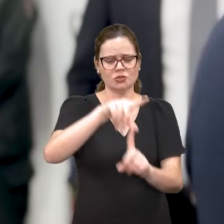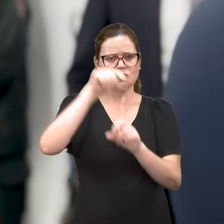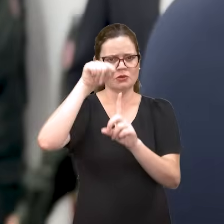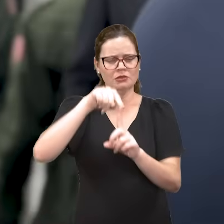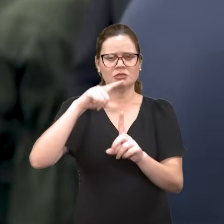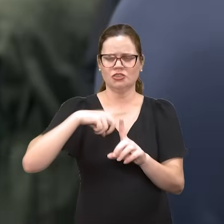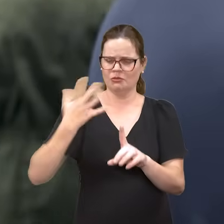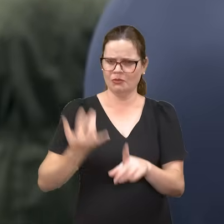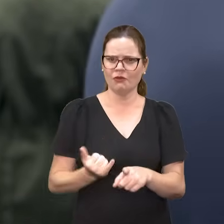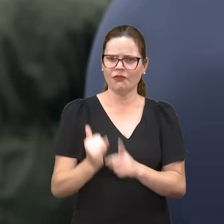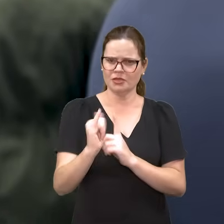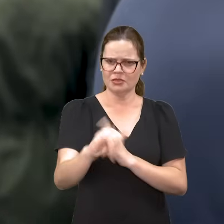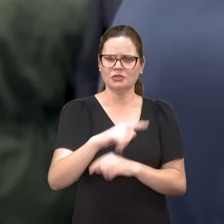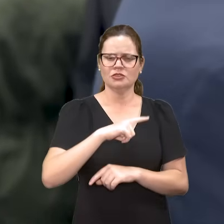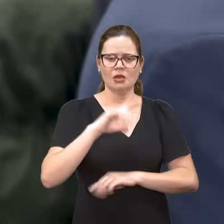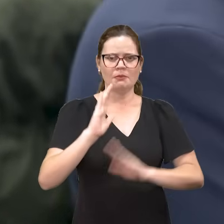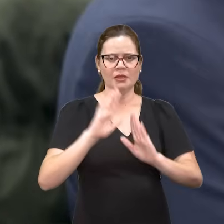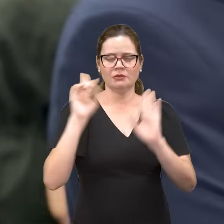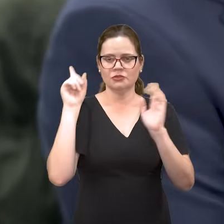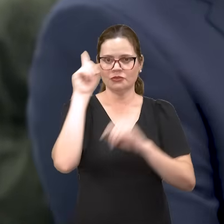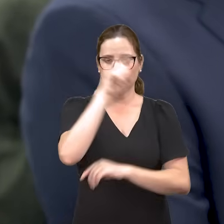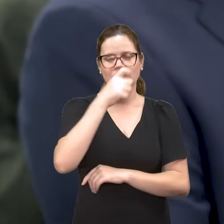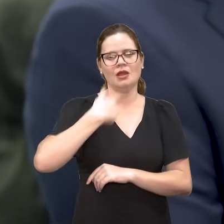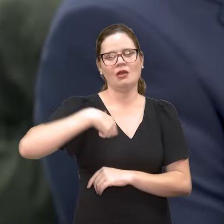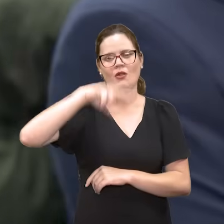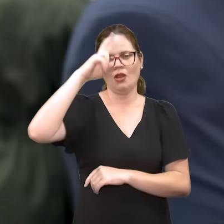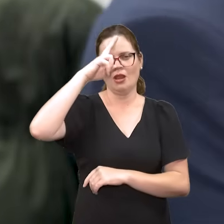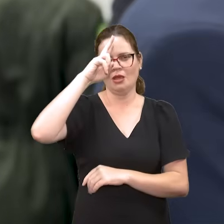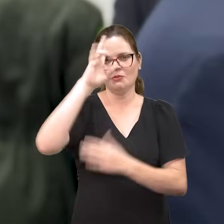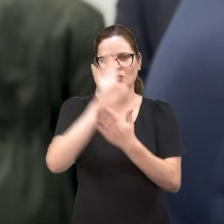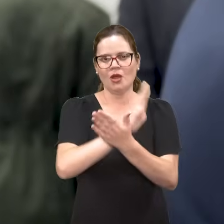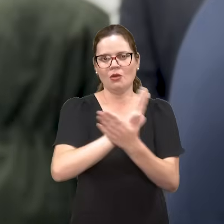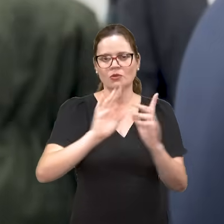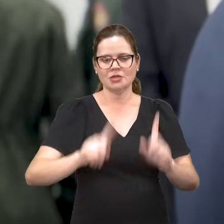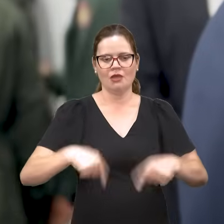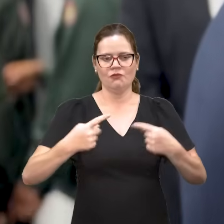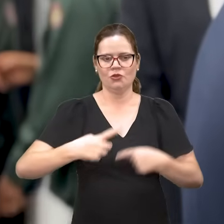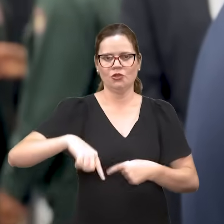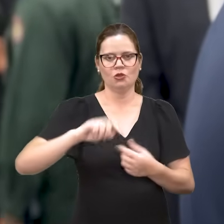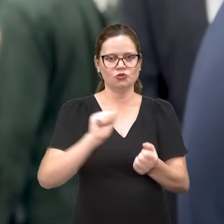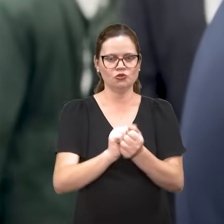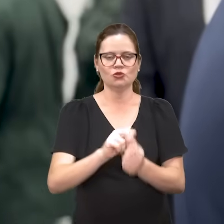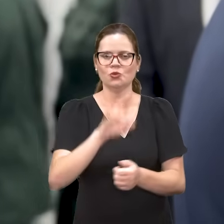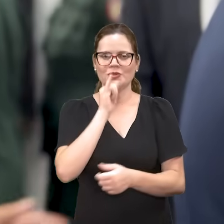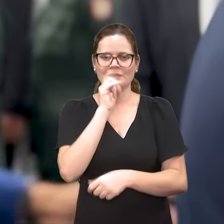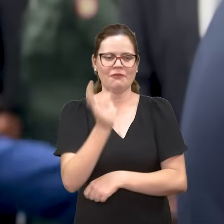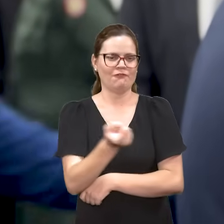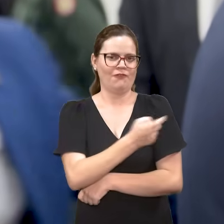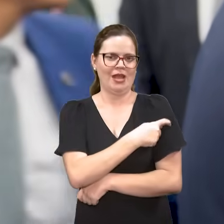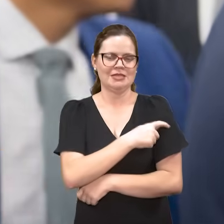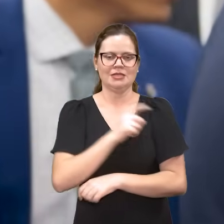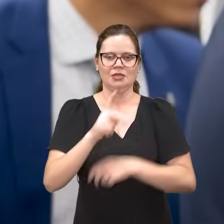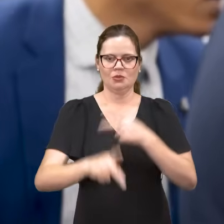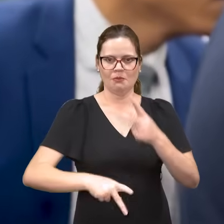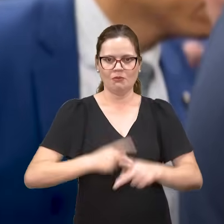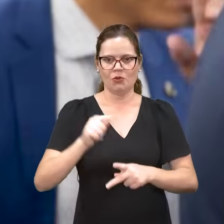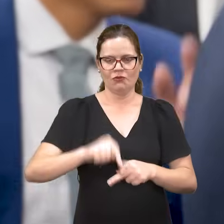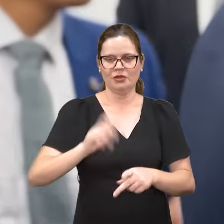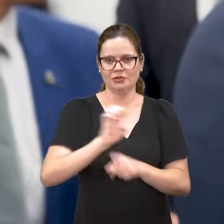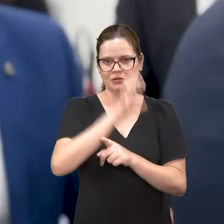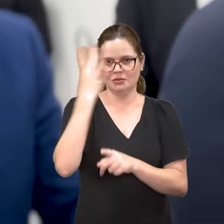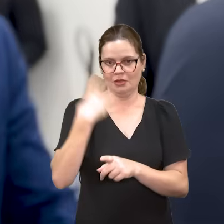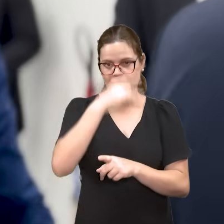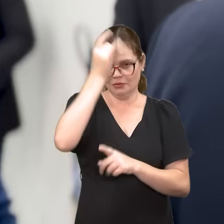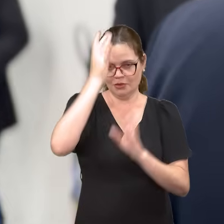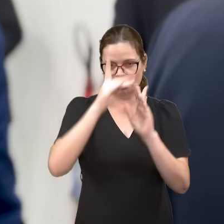com palavras proféticas nos momentos difíceis, e me recorda alguns grandes desafios que superamos juntos. A vacinação do nosso povo, quando a Igreja Cristã